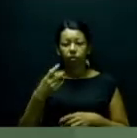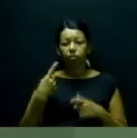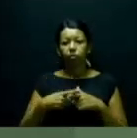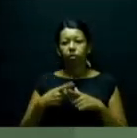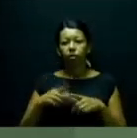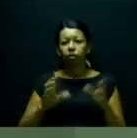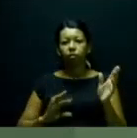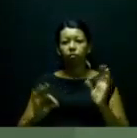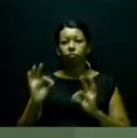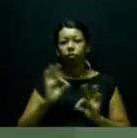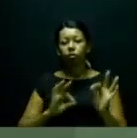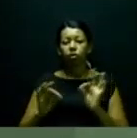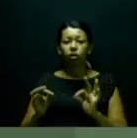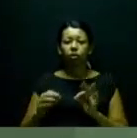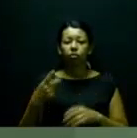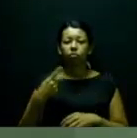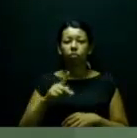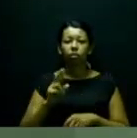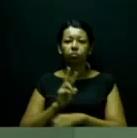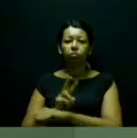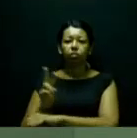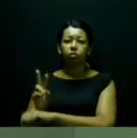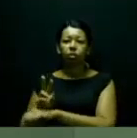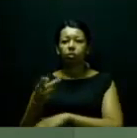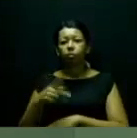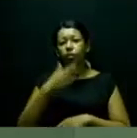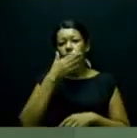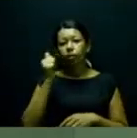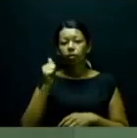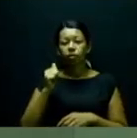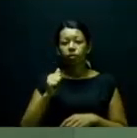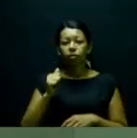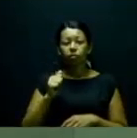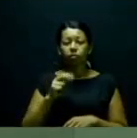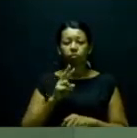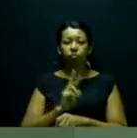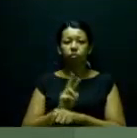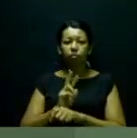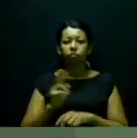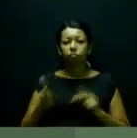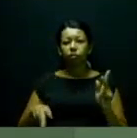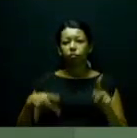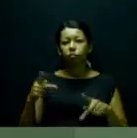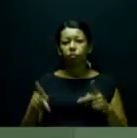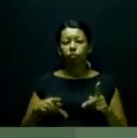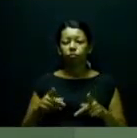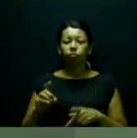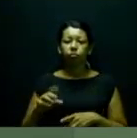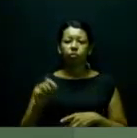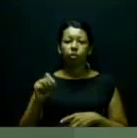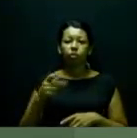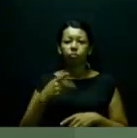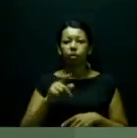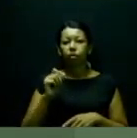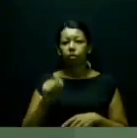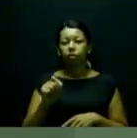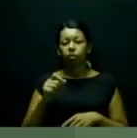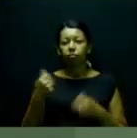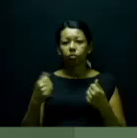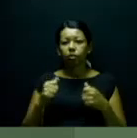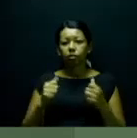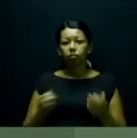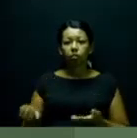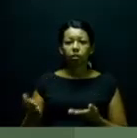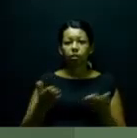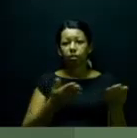porque é um projeto voltado para o atendimento, para o melhor atendimento para a nossa população. Só que, para isto, tem que